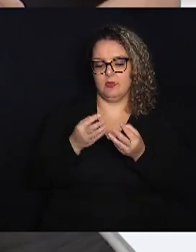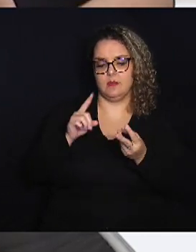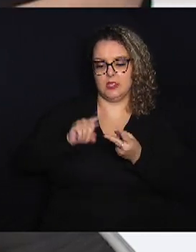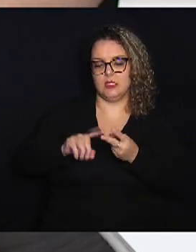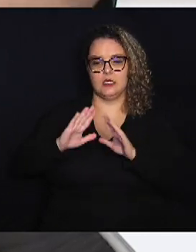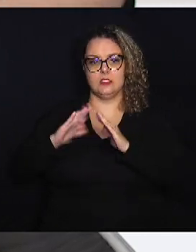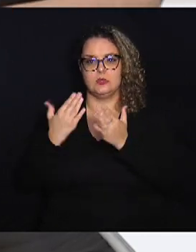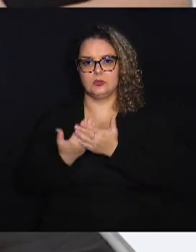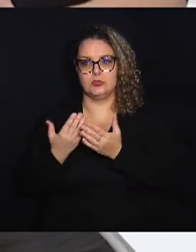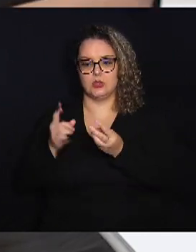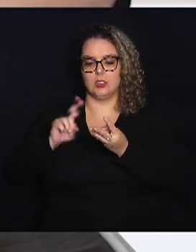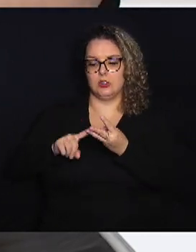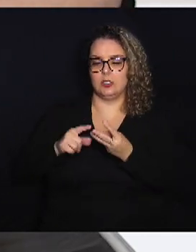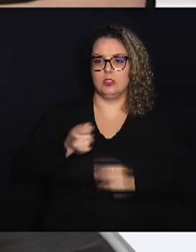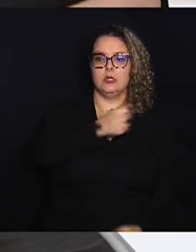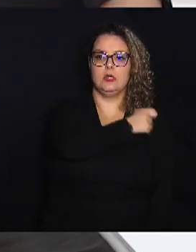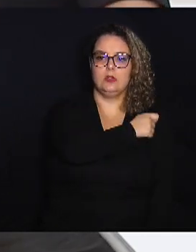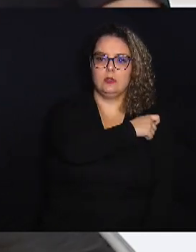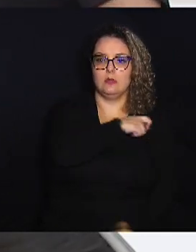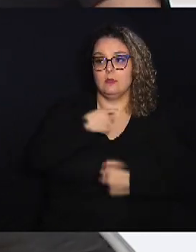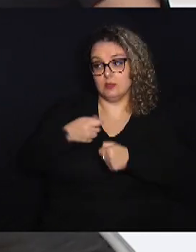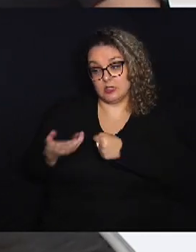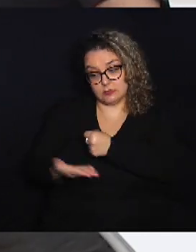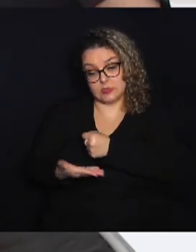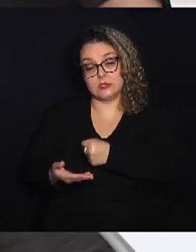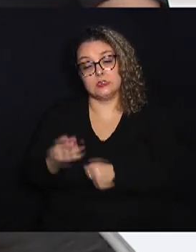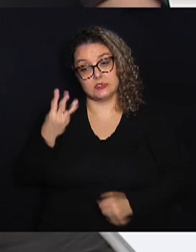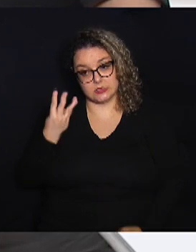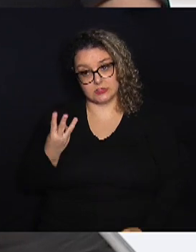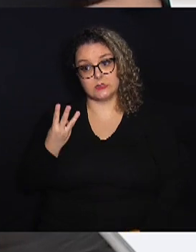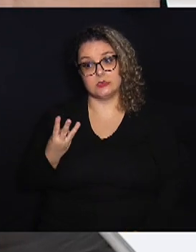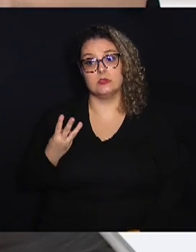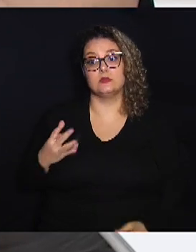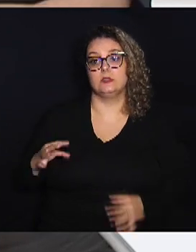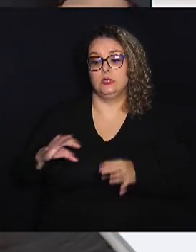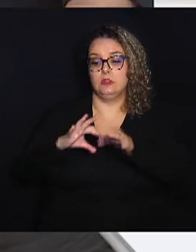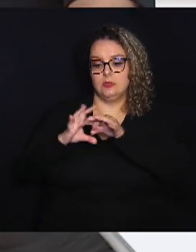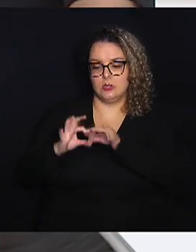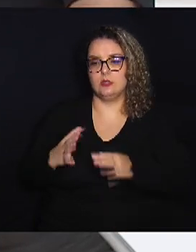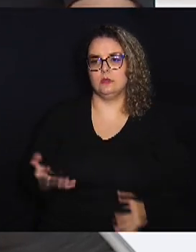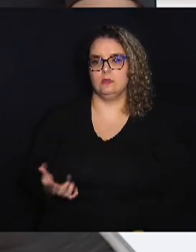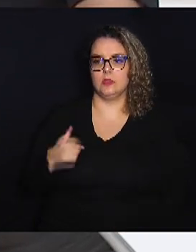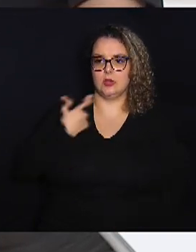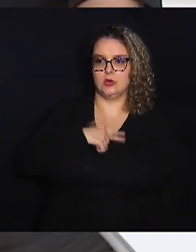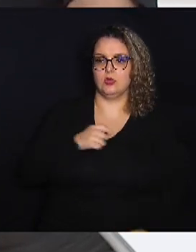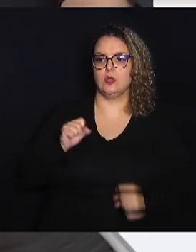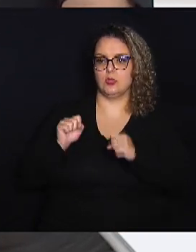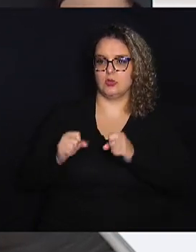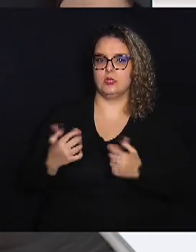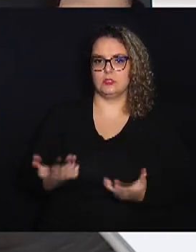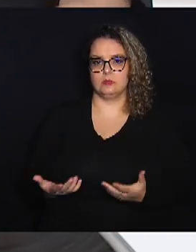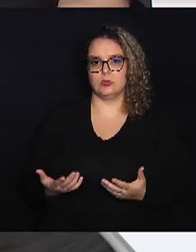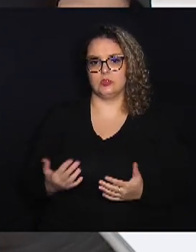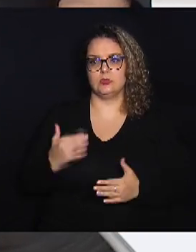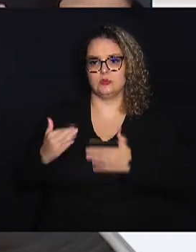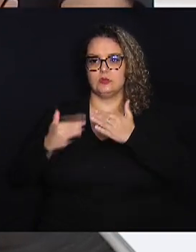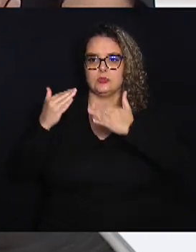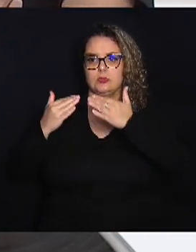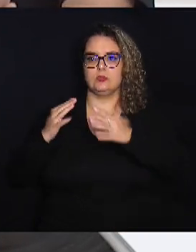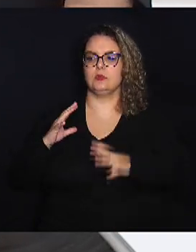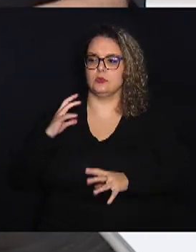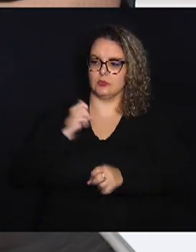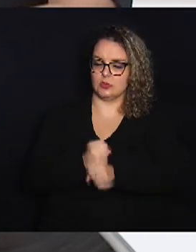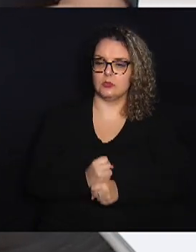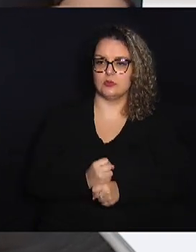aluno. A gente precisa, no mínimo, desses 3 pontos aí bem alinhados para que a gente possa ter o desenvolvimento integral